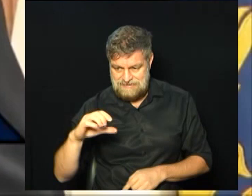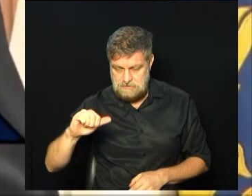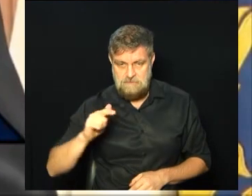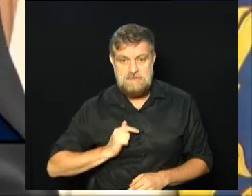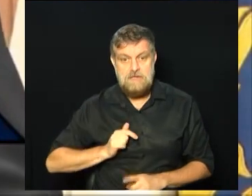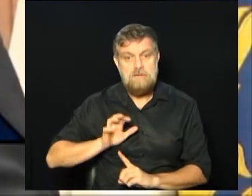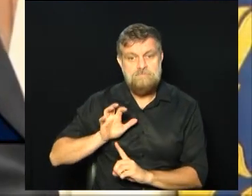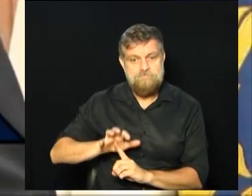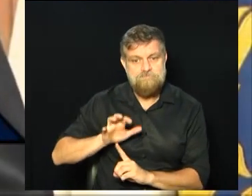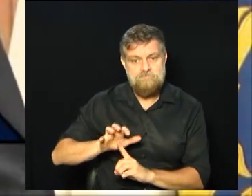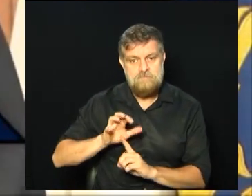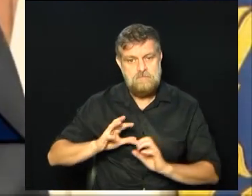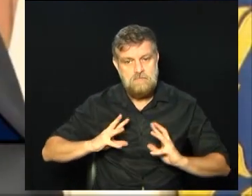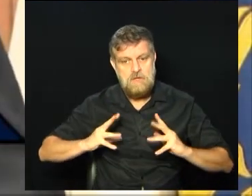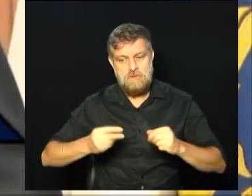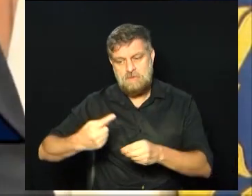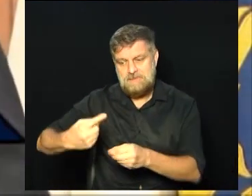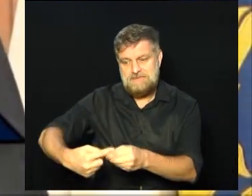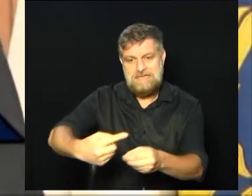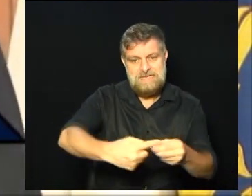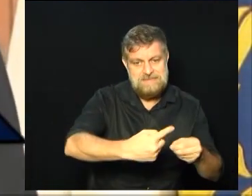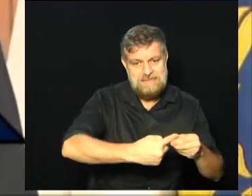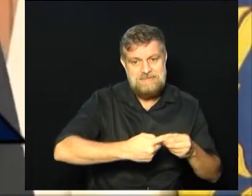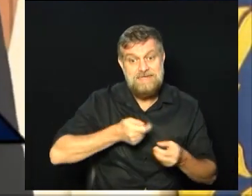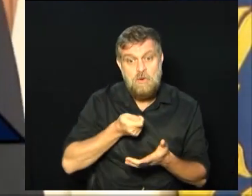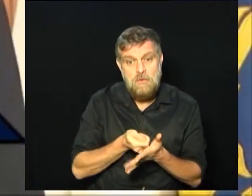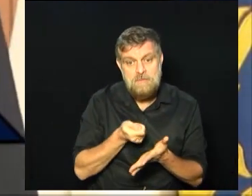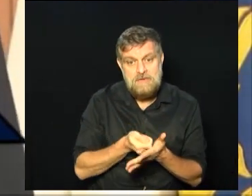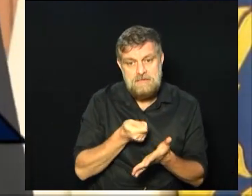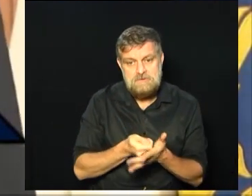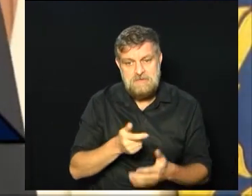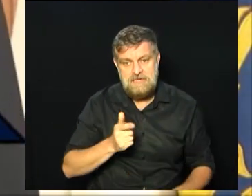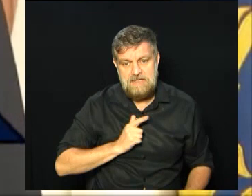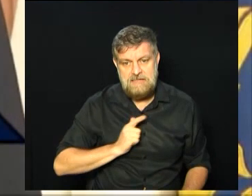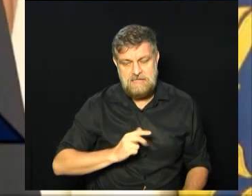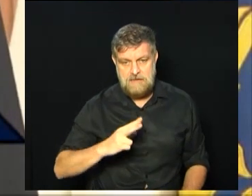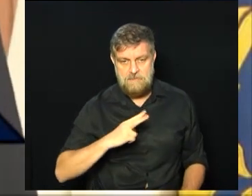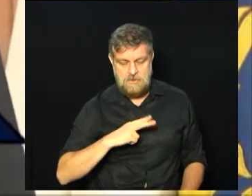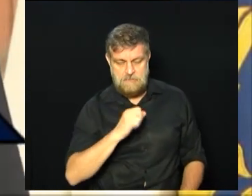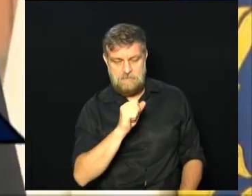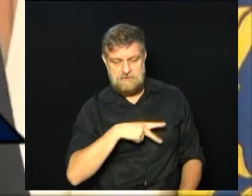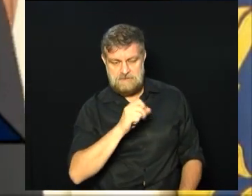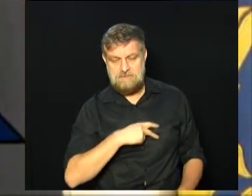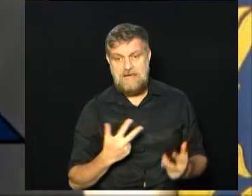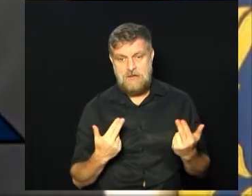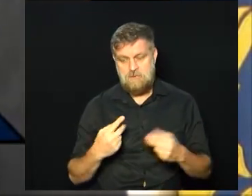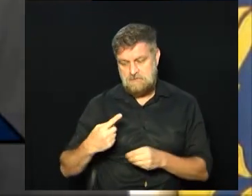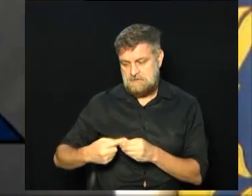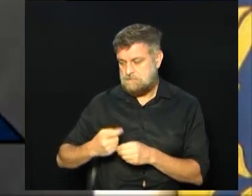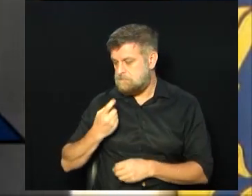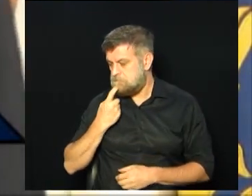impôs obrigações a todos os municípios do Brasil que possuem regime próprio de previdência, como é o caso de